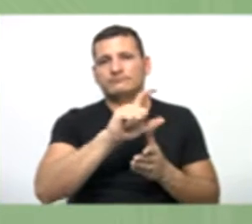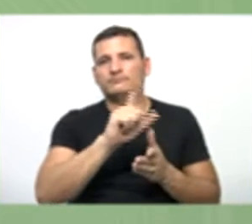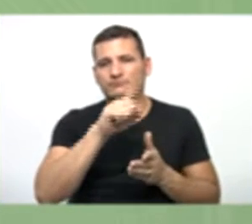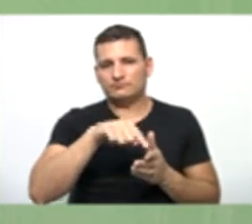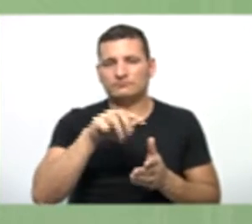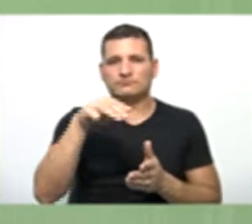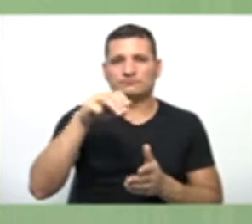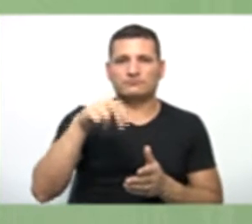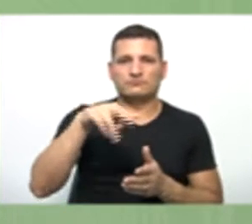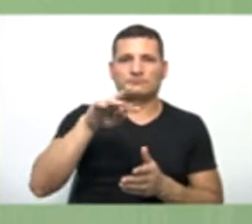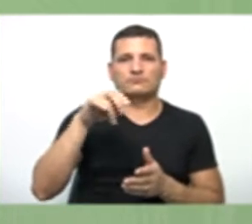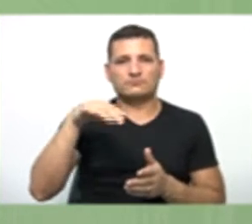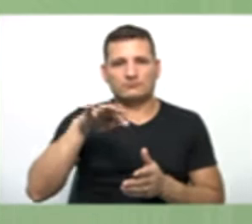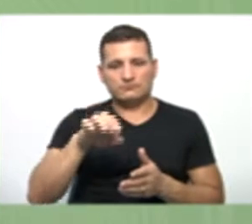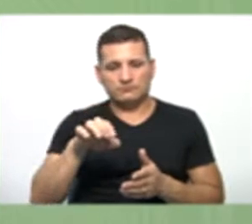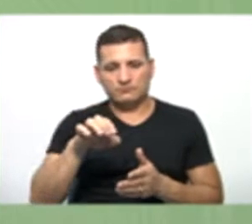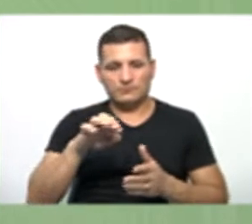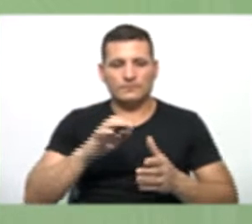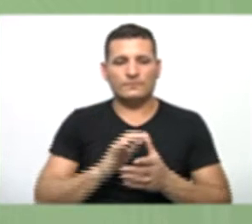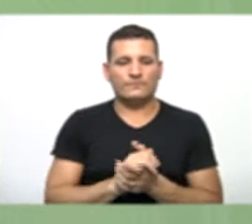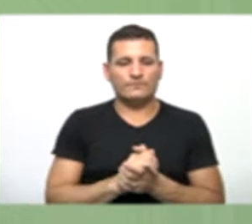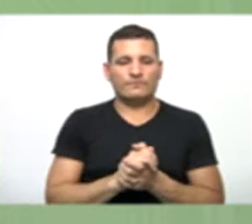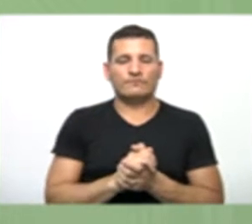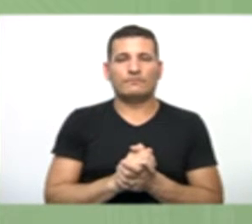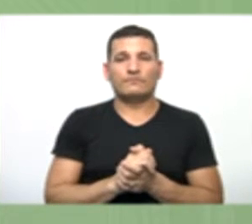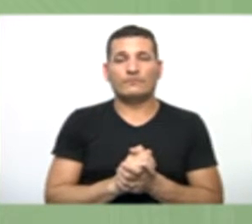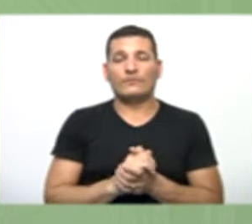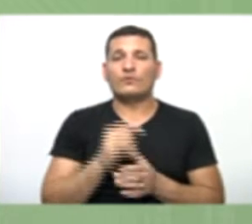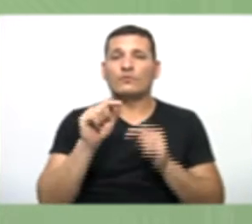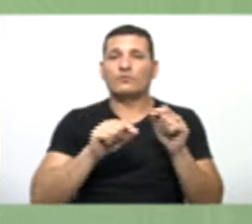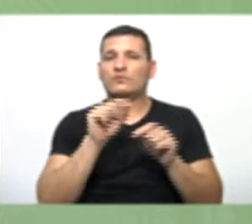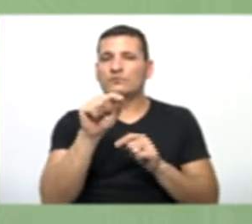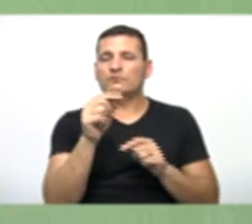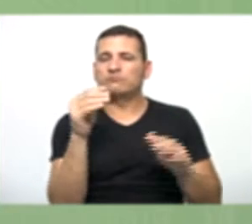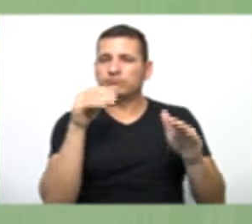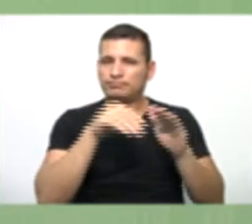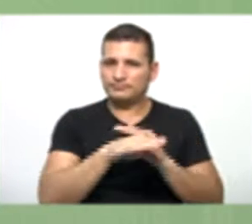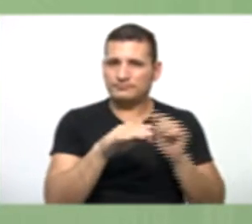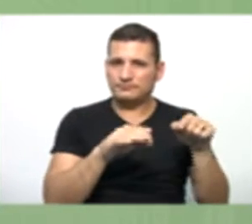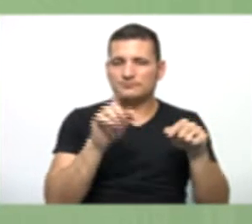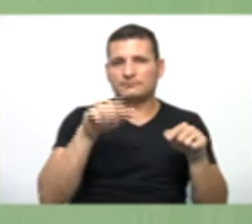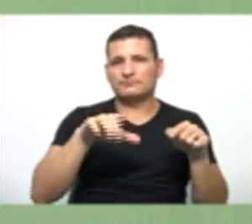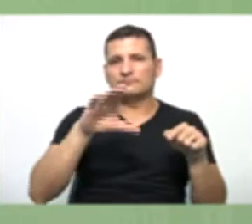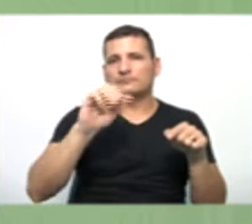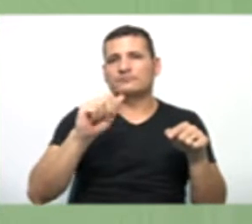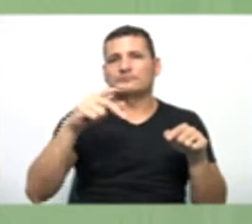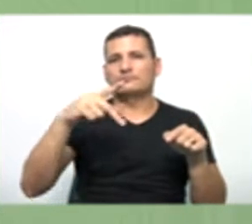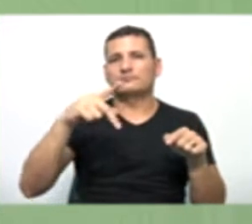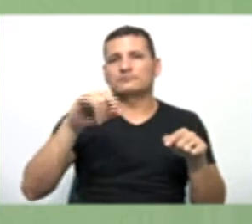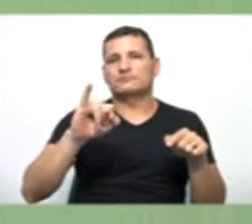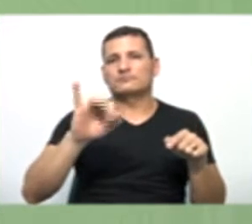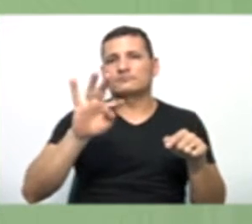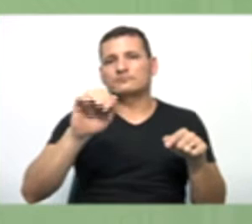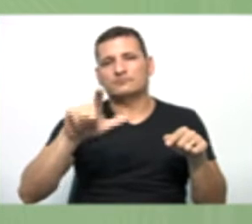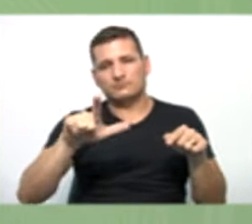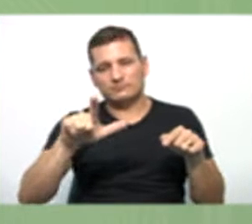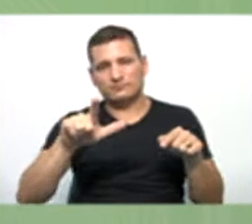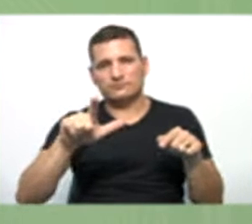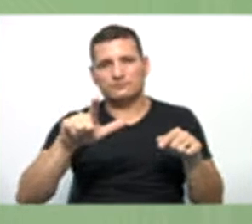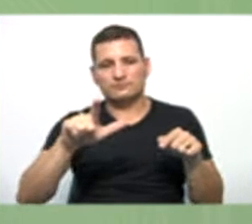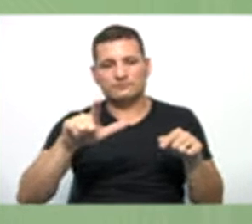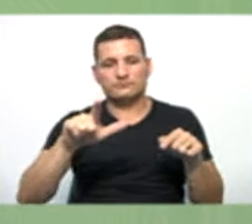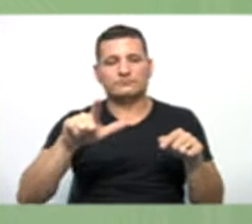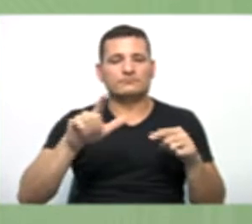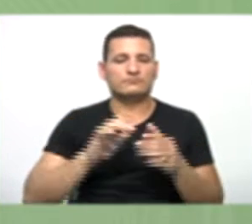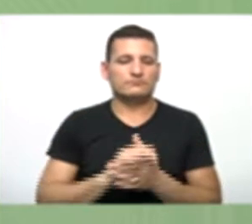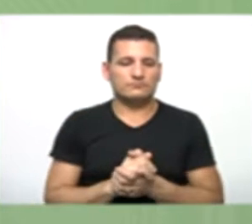montante. Só o que você colocou lá é o que a gente chama de capital. Aquilo que você inicia a sua aplicação é o